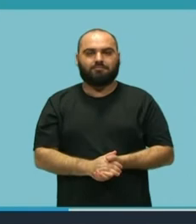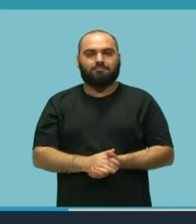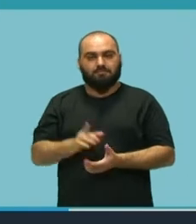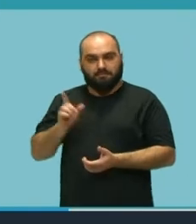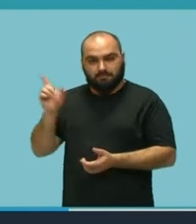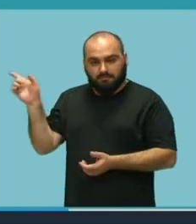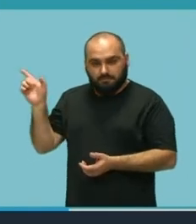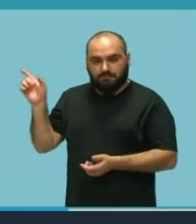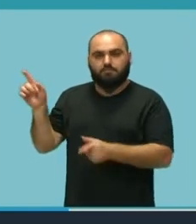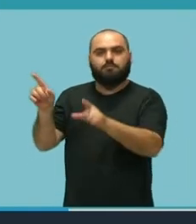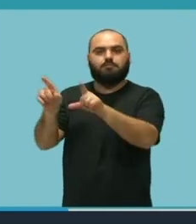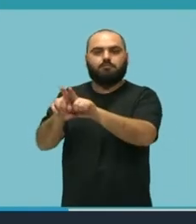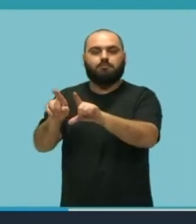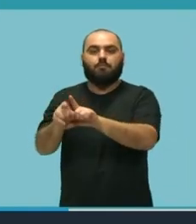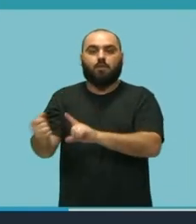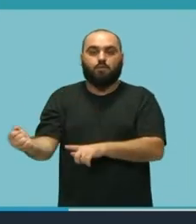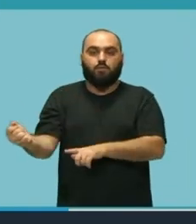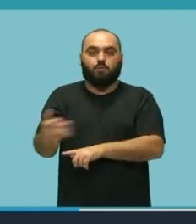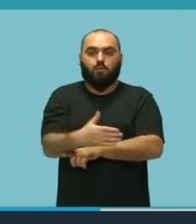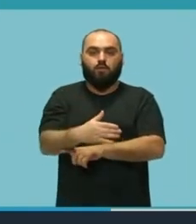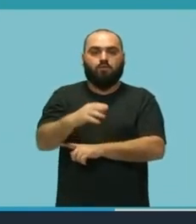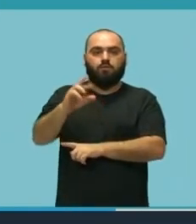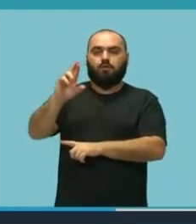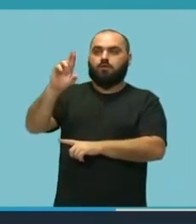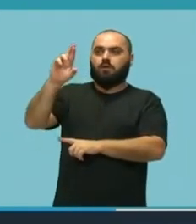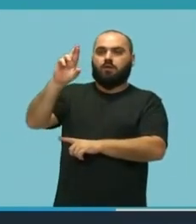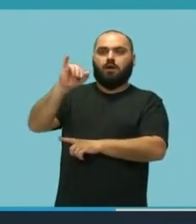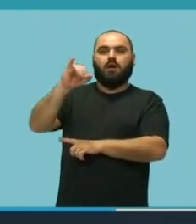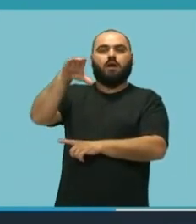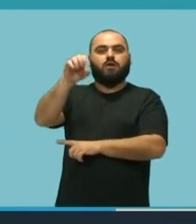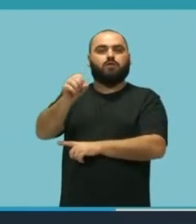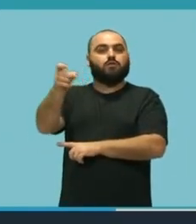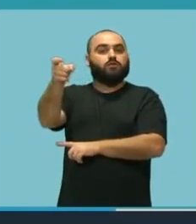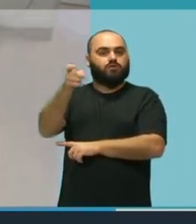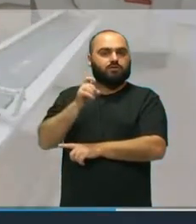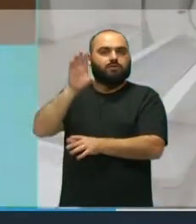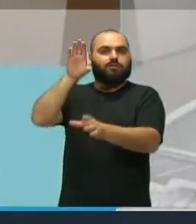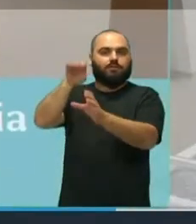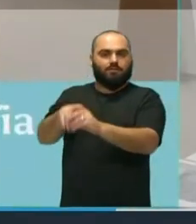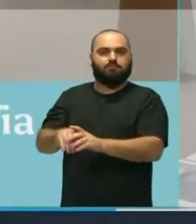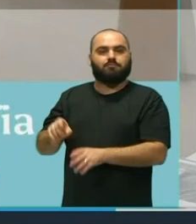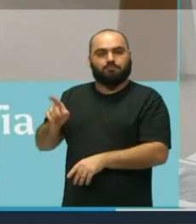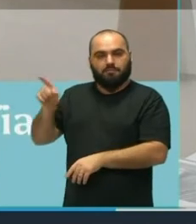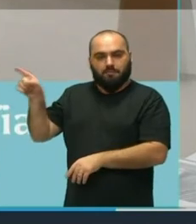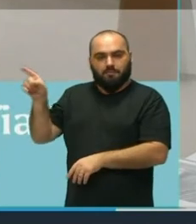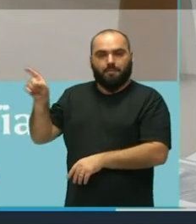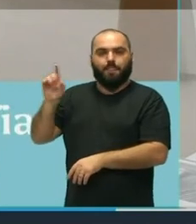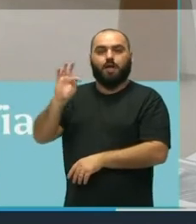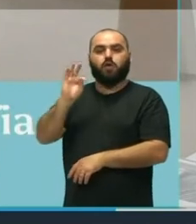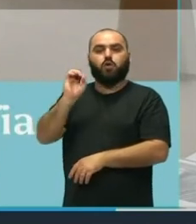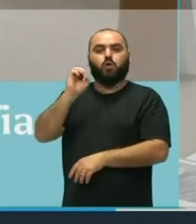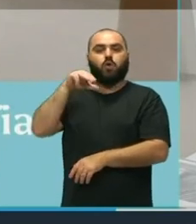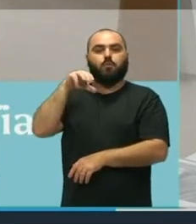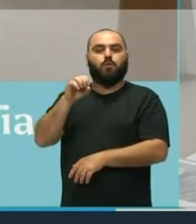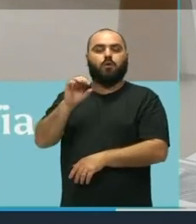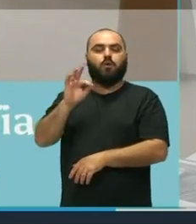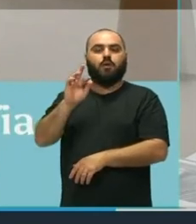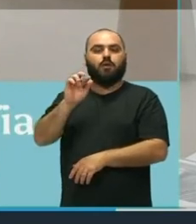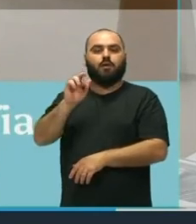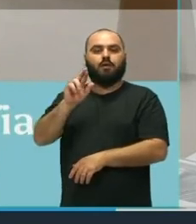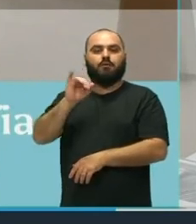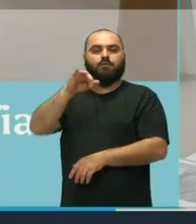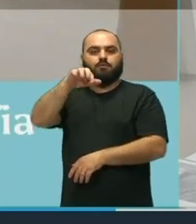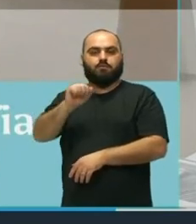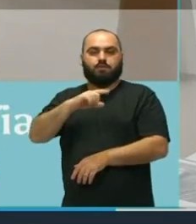Também o equipamento, tem um novo equipamento de raio-x dentro do complexo. Nós temos aqui o tomógrafo, equipamento de tomografia